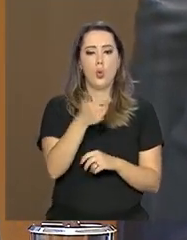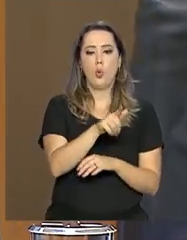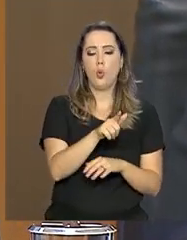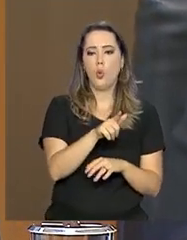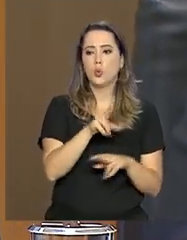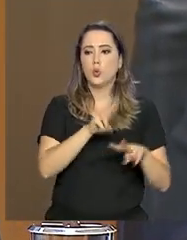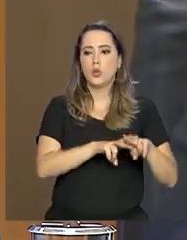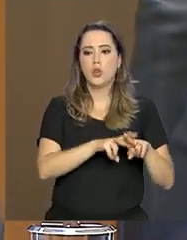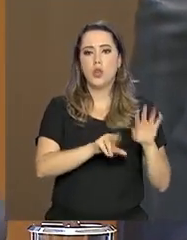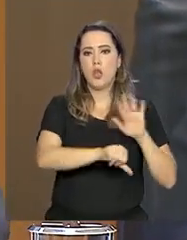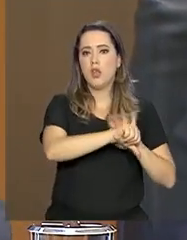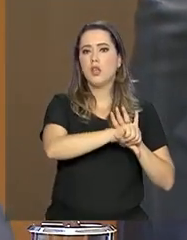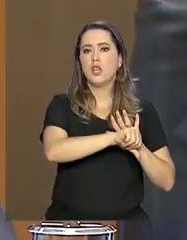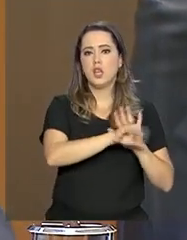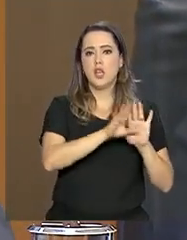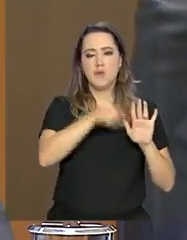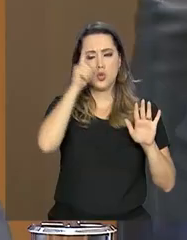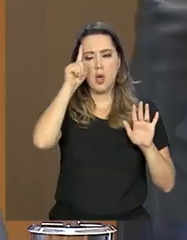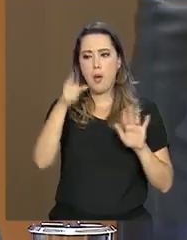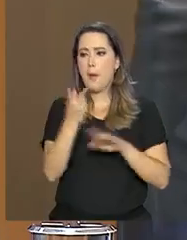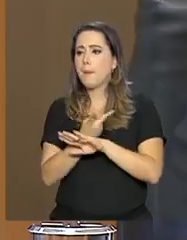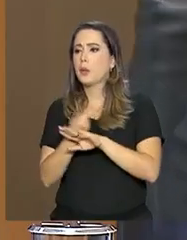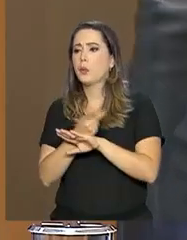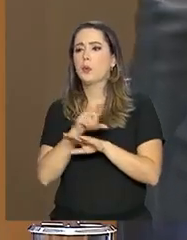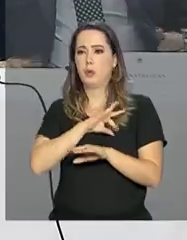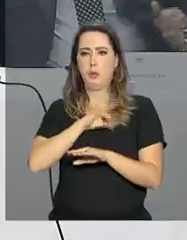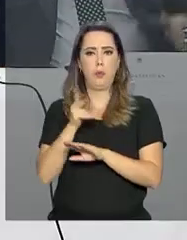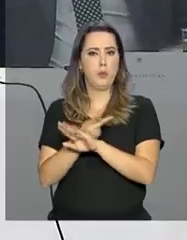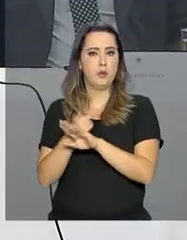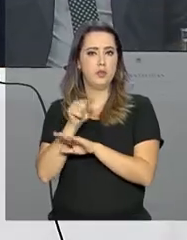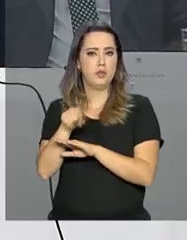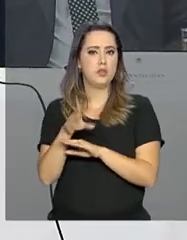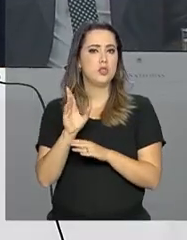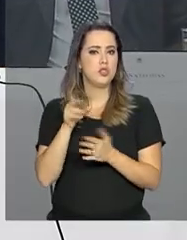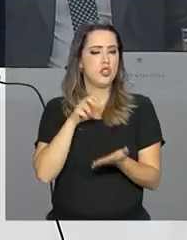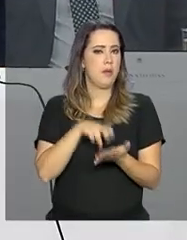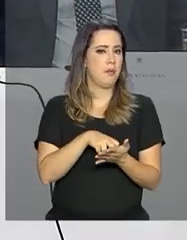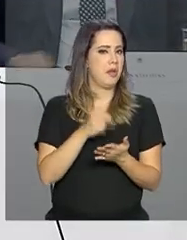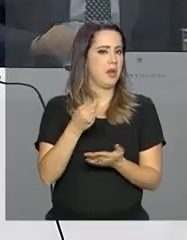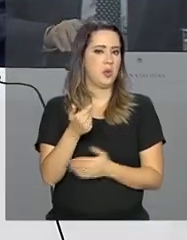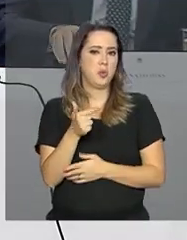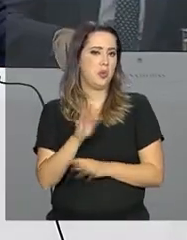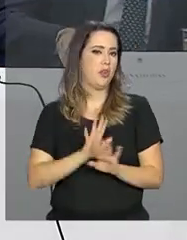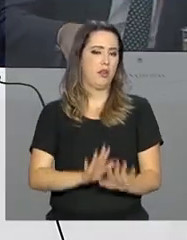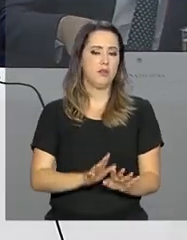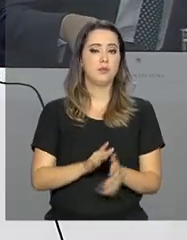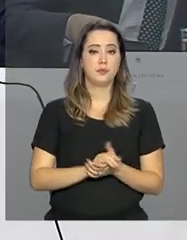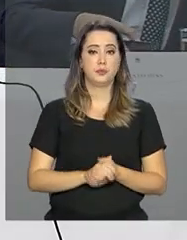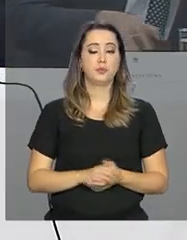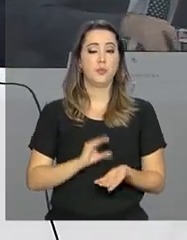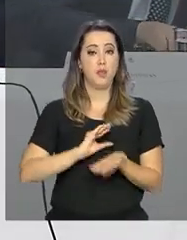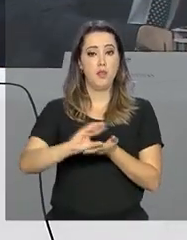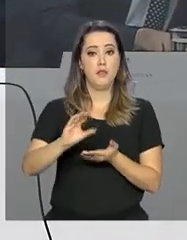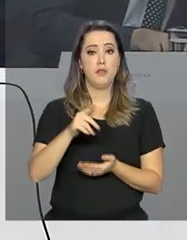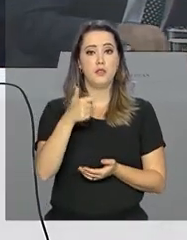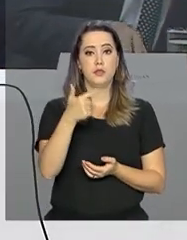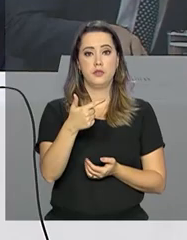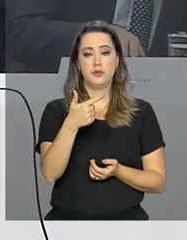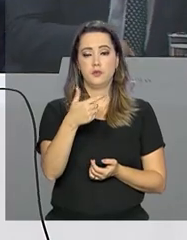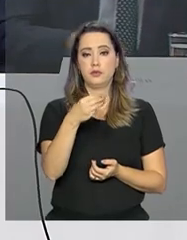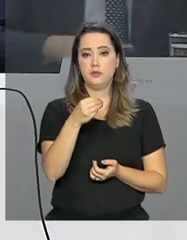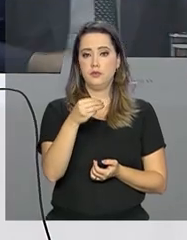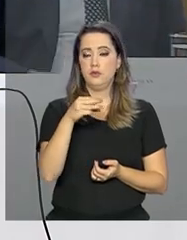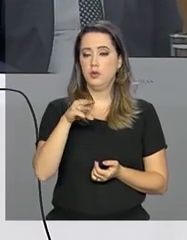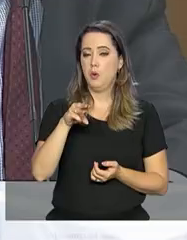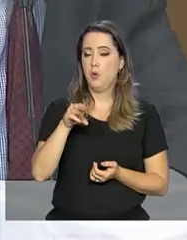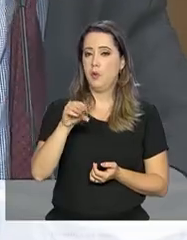procurado se já cumpriu pena se não cumpriu pena com investimentos de 230 milhões de reais a